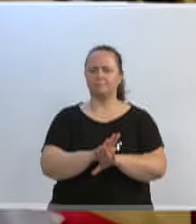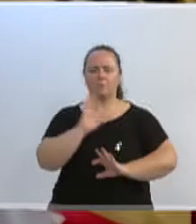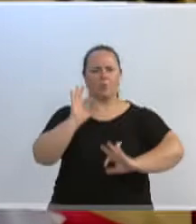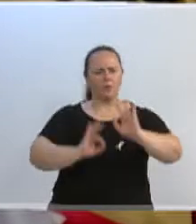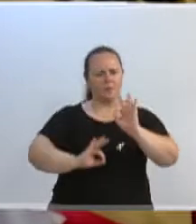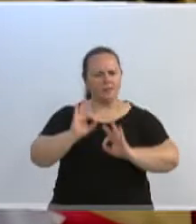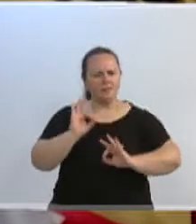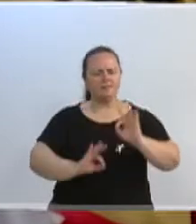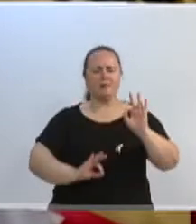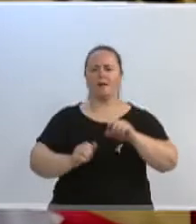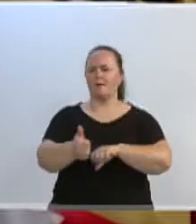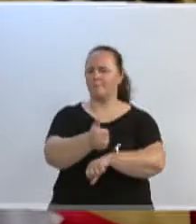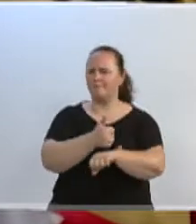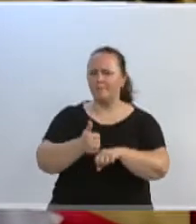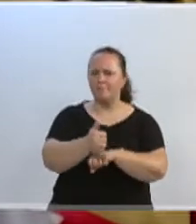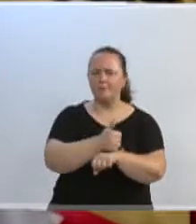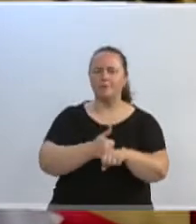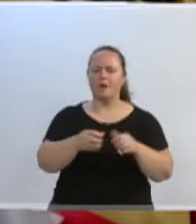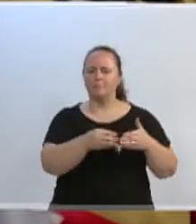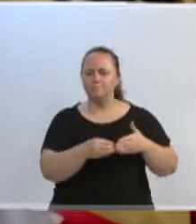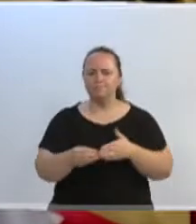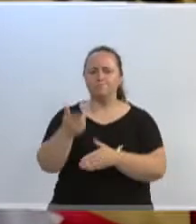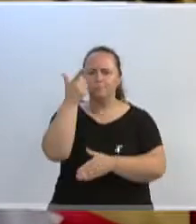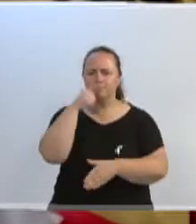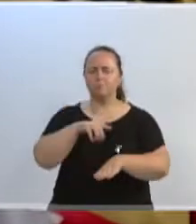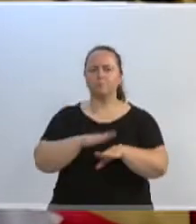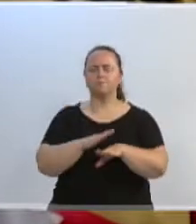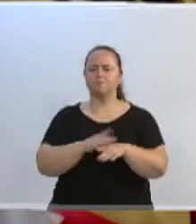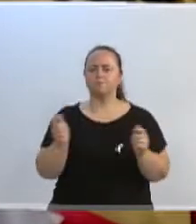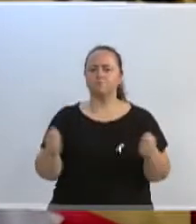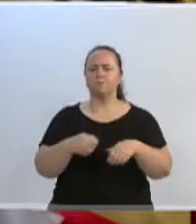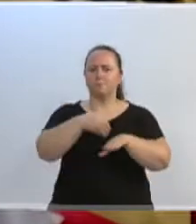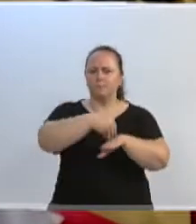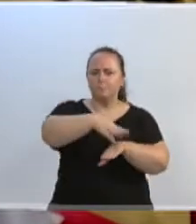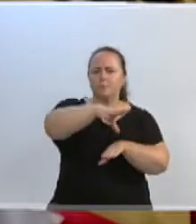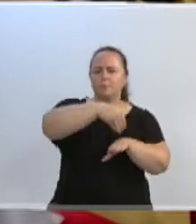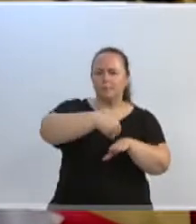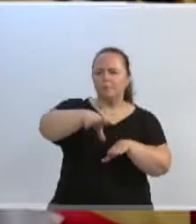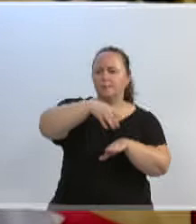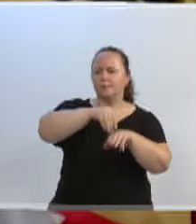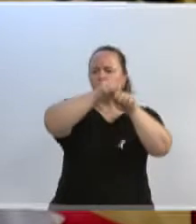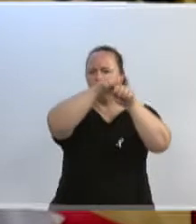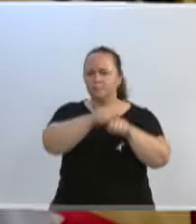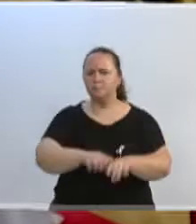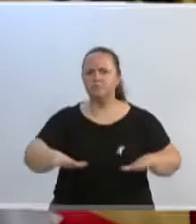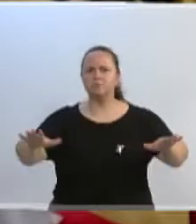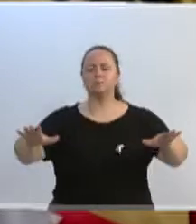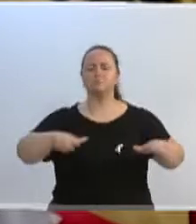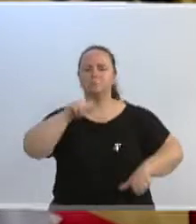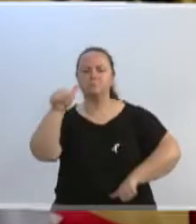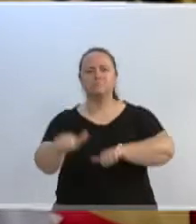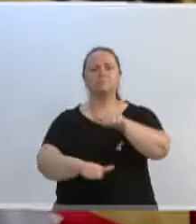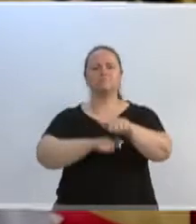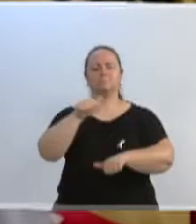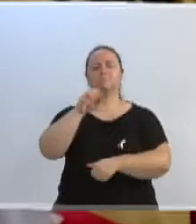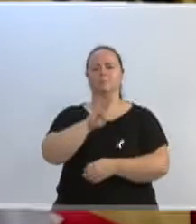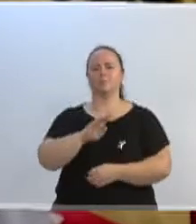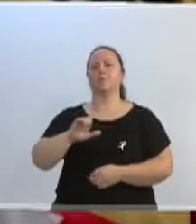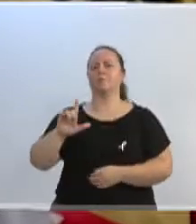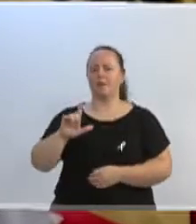e todos, e esses profissionais serem capacitados para serem multiplicadores e mais multiplicadores, nós vamos transformar uma cidade